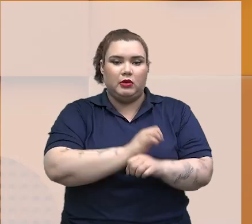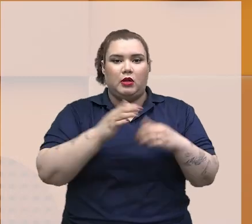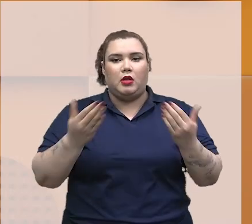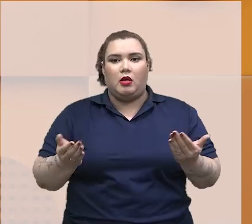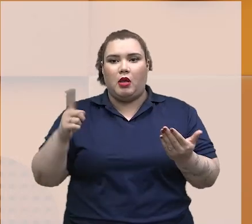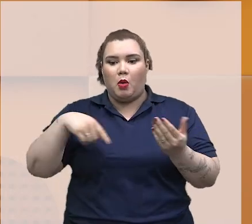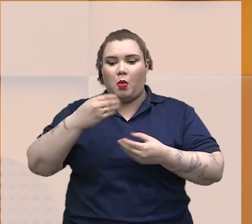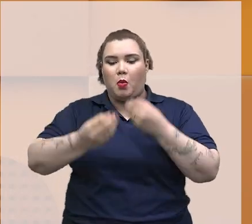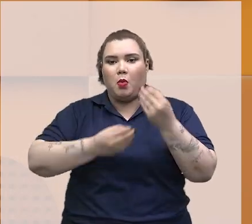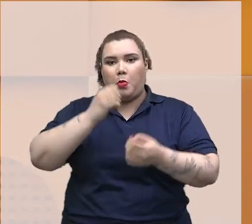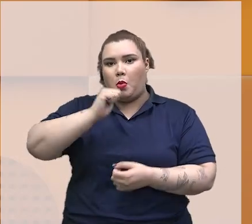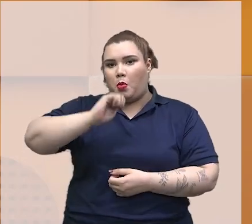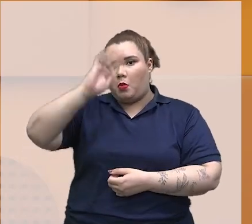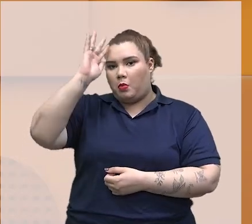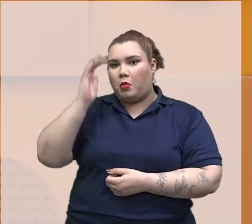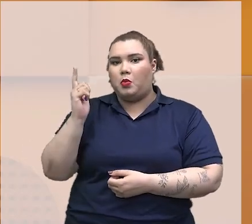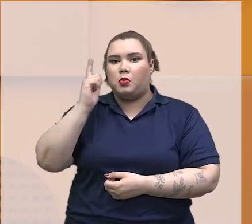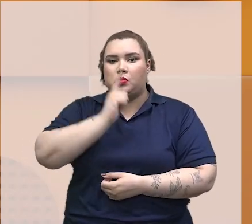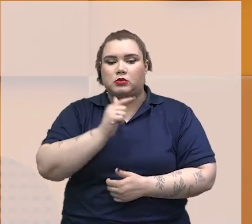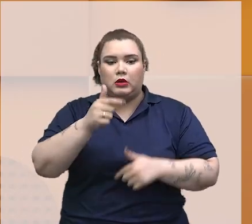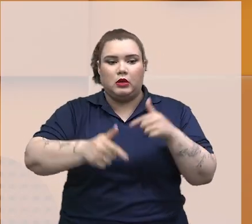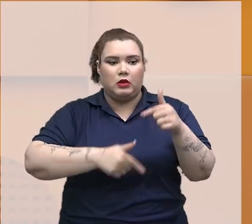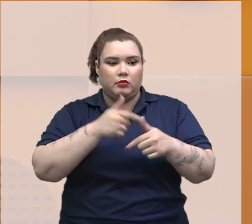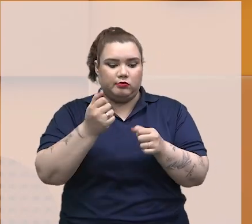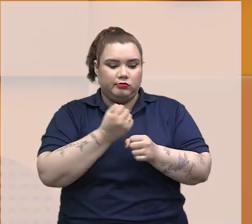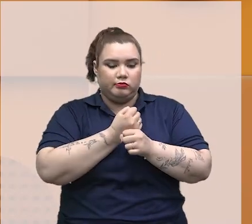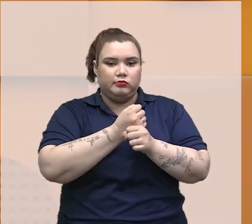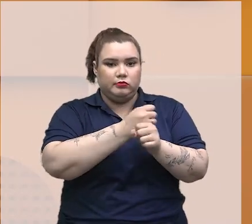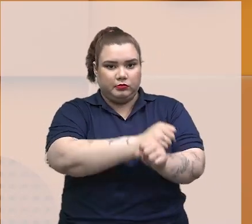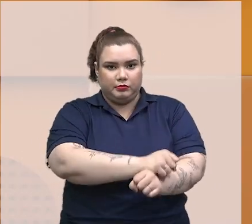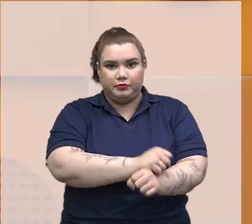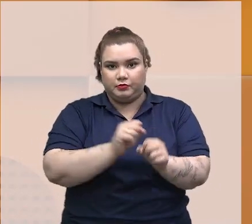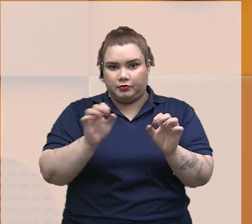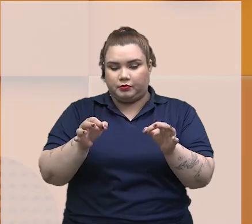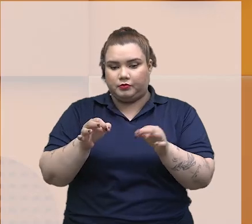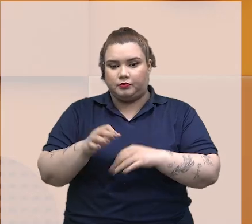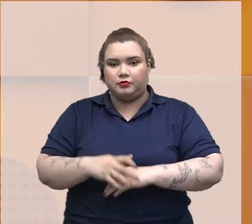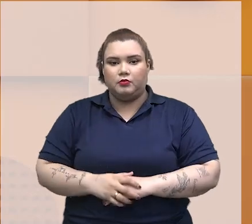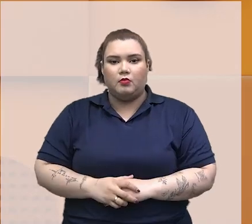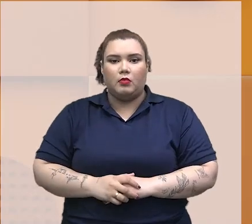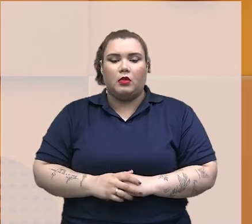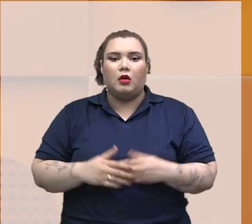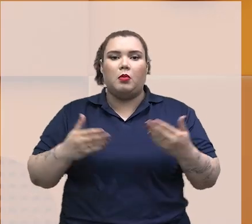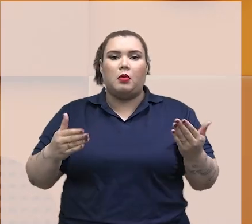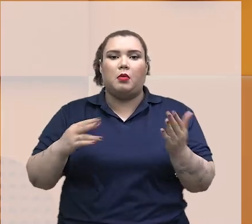mão de obra, tá certo? Que era, então, a mão de obra escrava. Então,